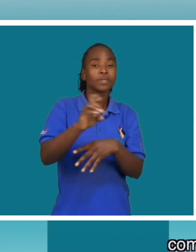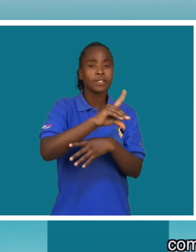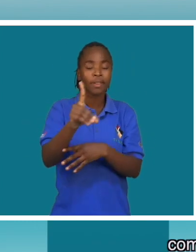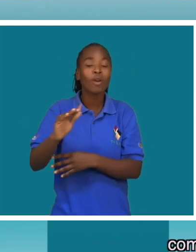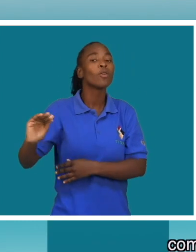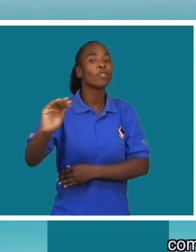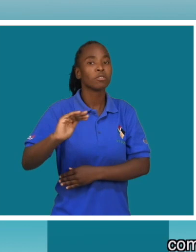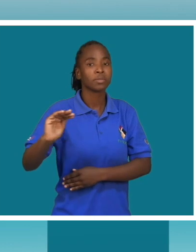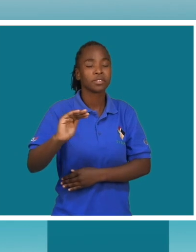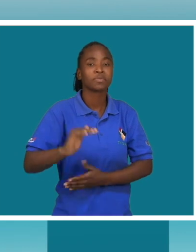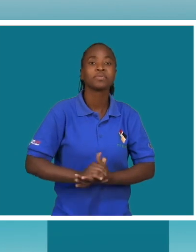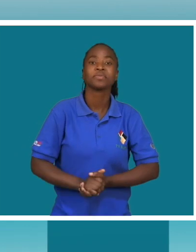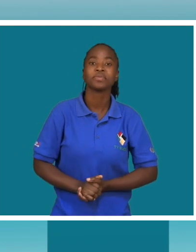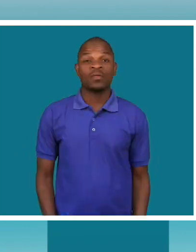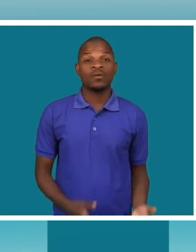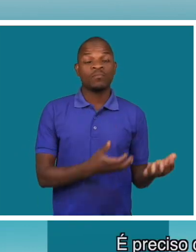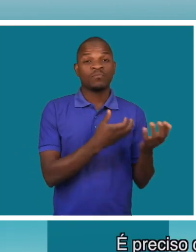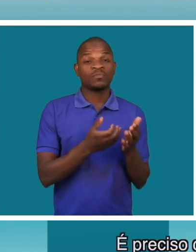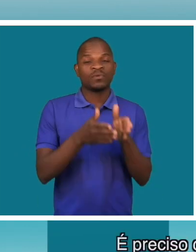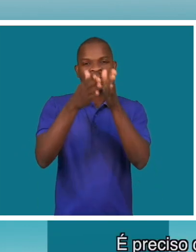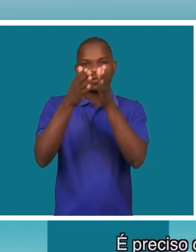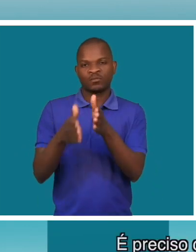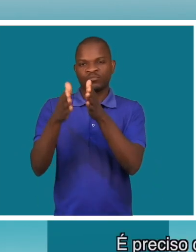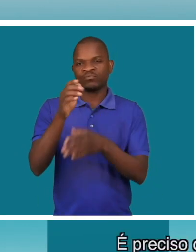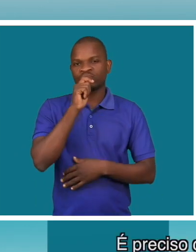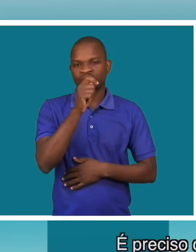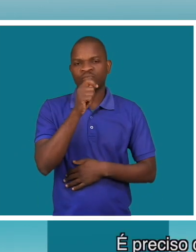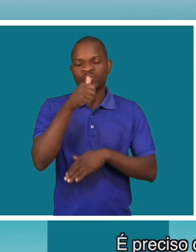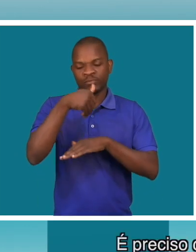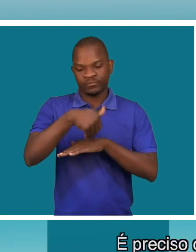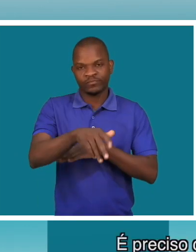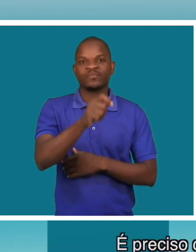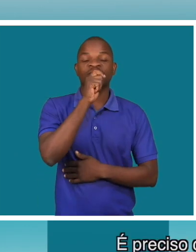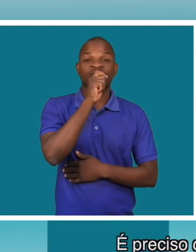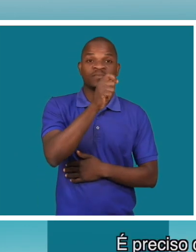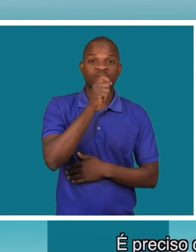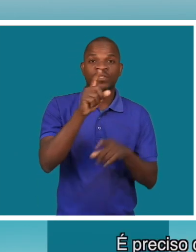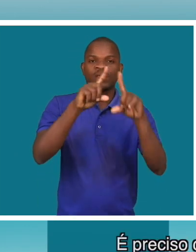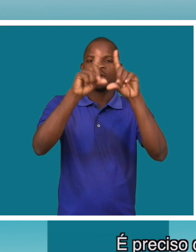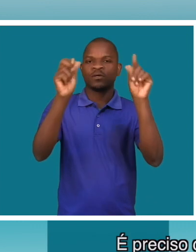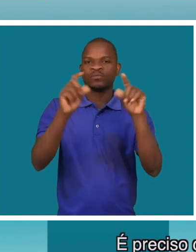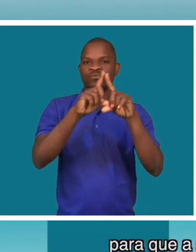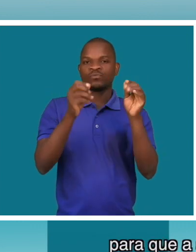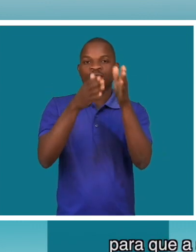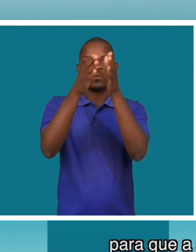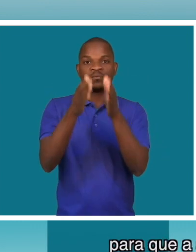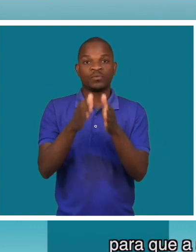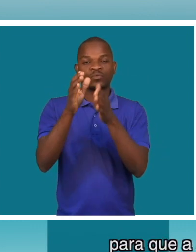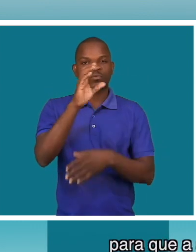desta camada social. É preciso que os jornalistas continuem a escrever sobre a pessoa com deficiência,